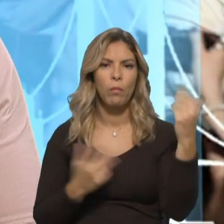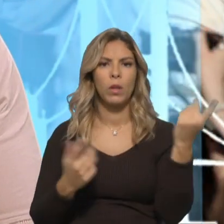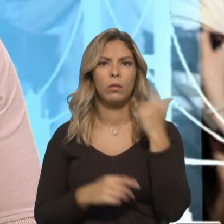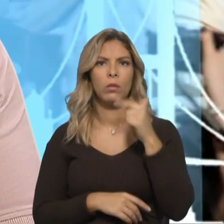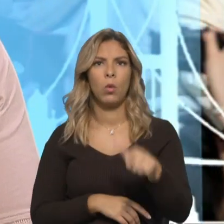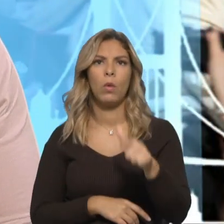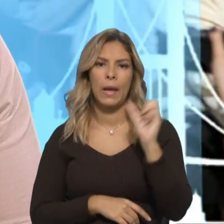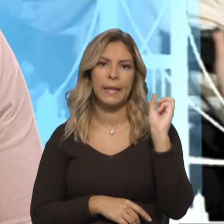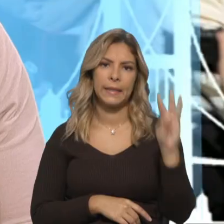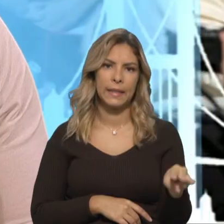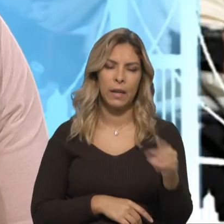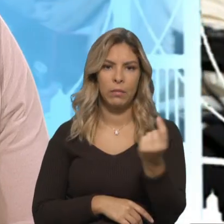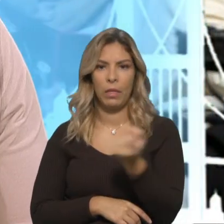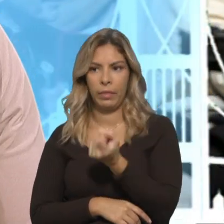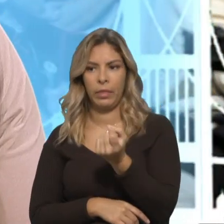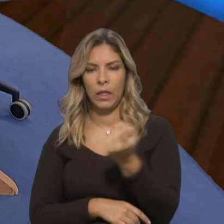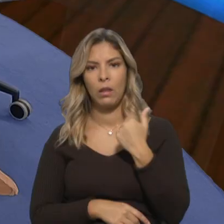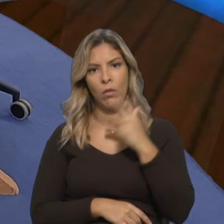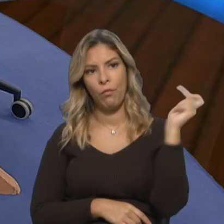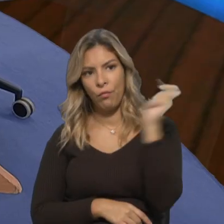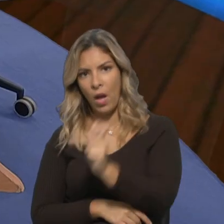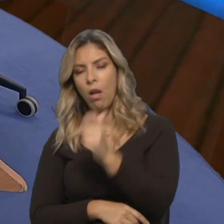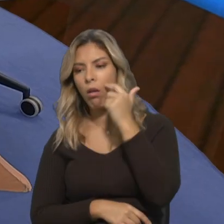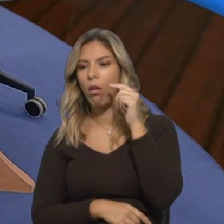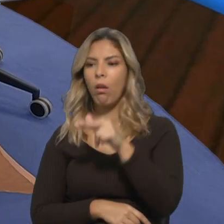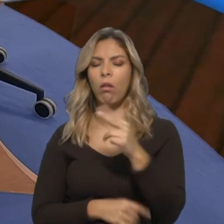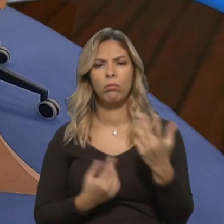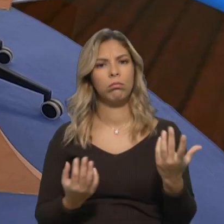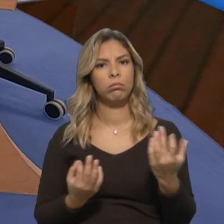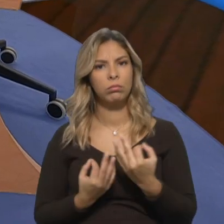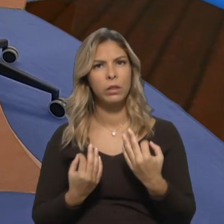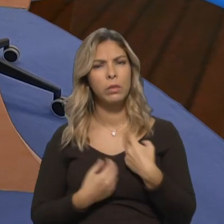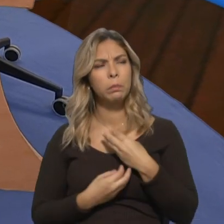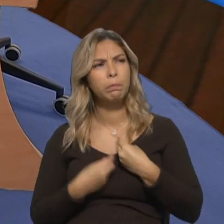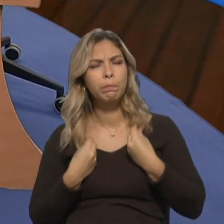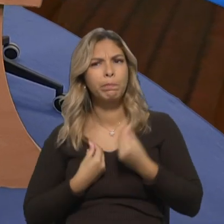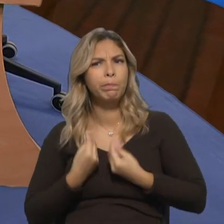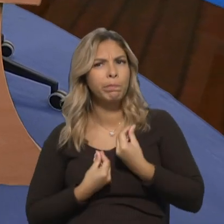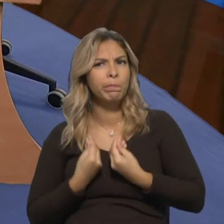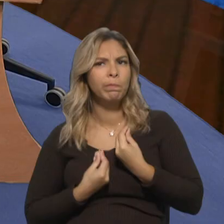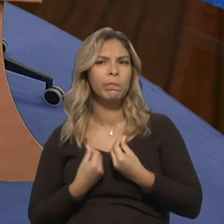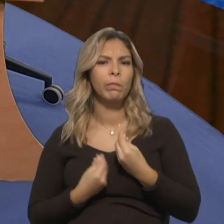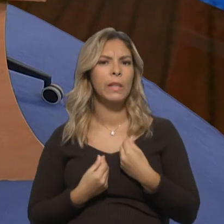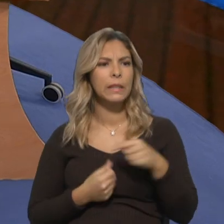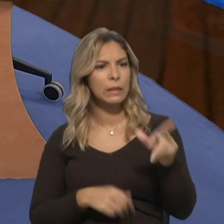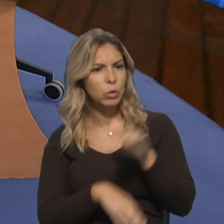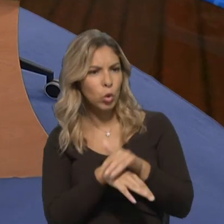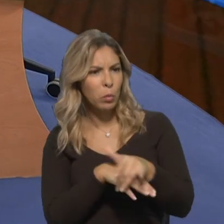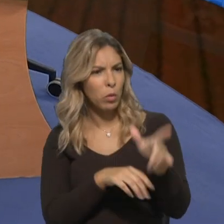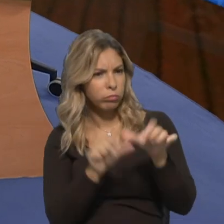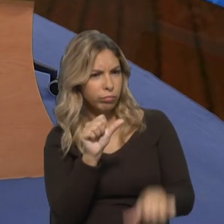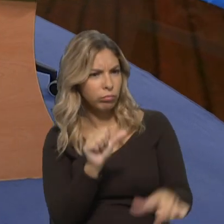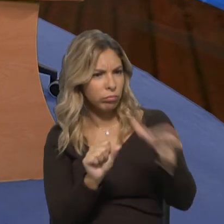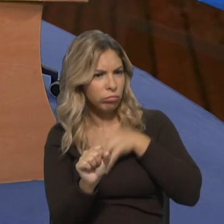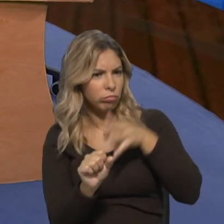de Cacém, perto de Algueirão, muitas vezes iam lá, ficou aquele bichinho daquele testemunho, daquela diferença também de